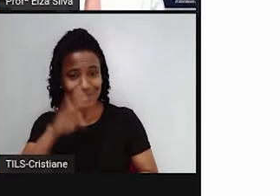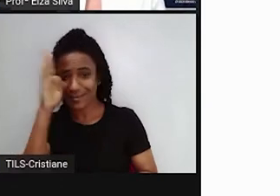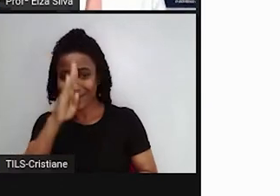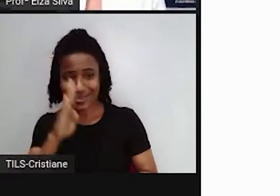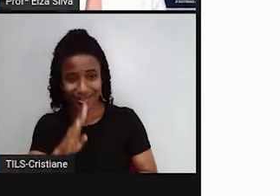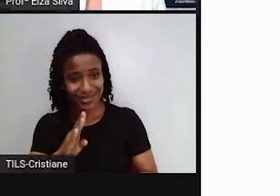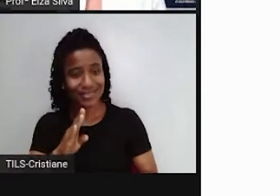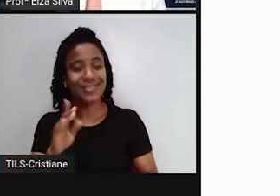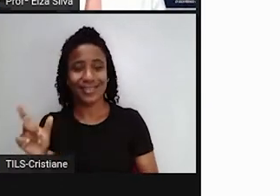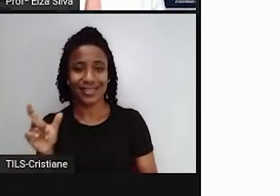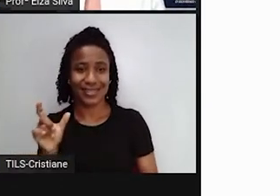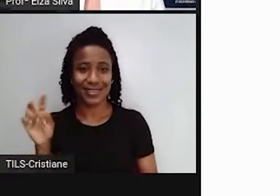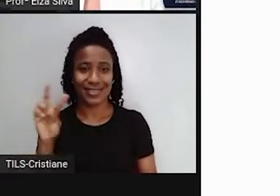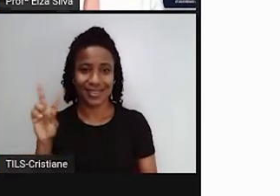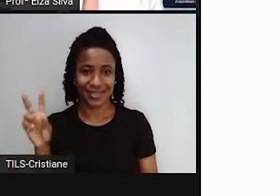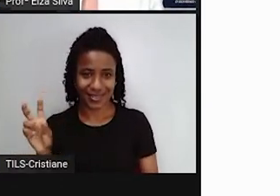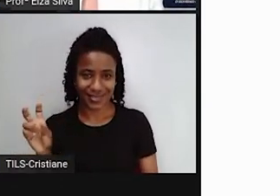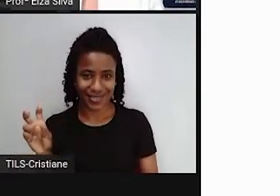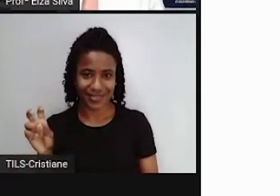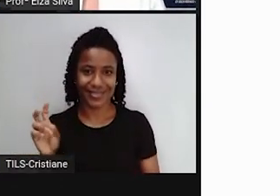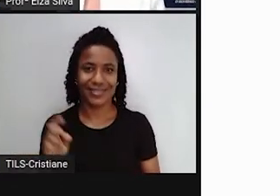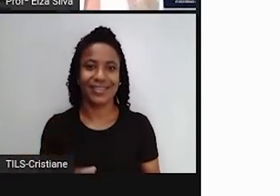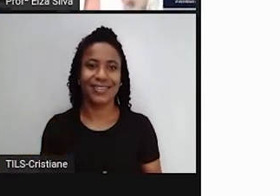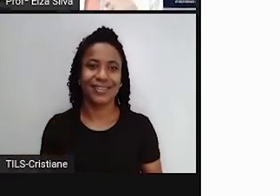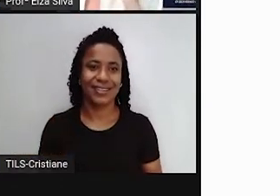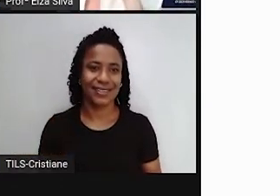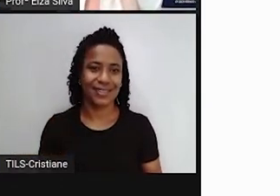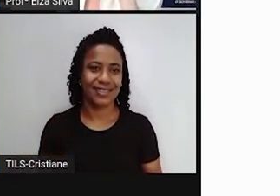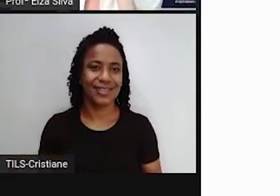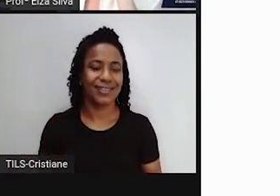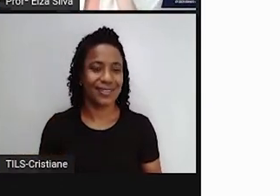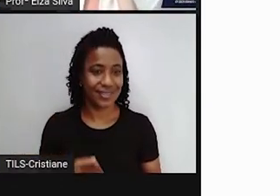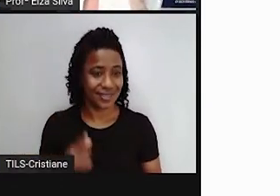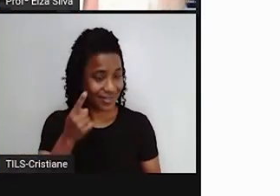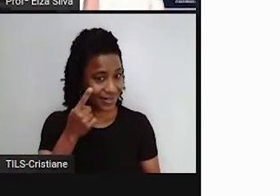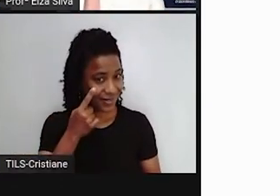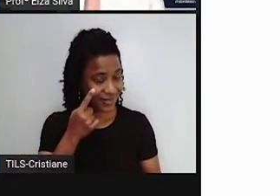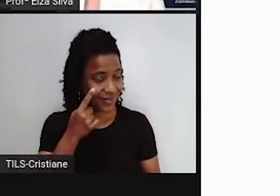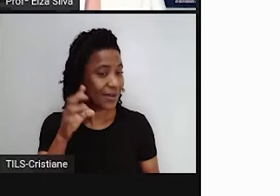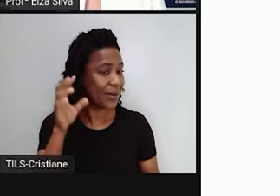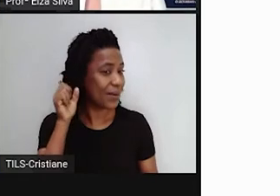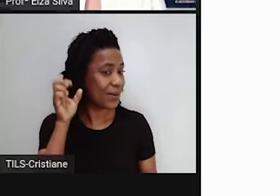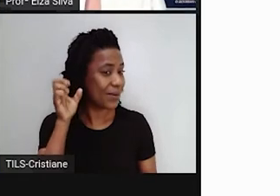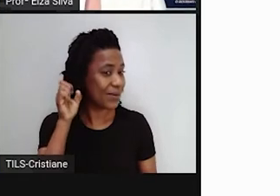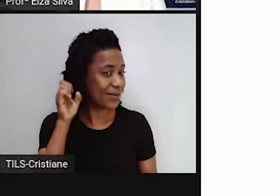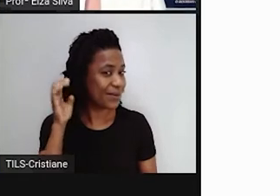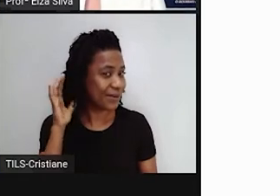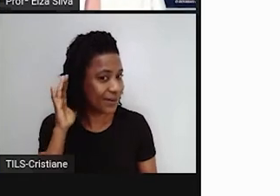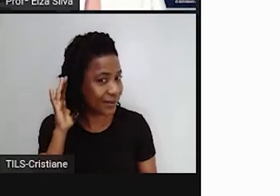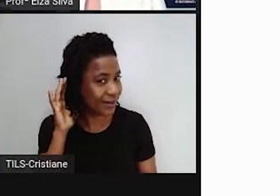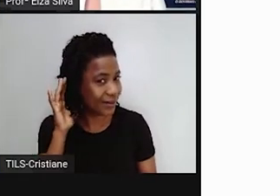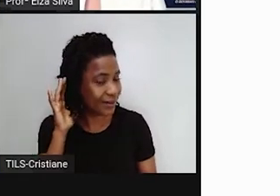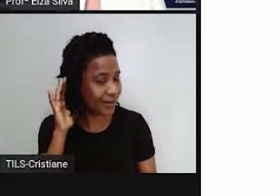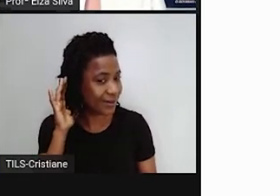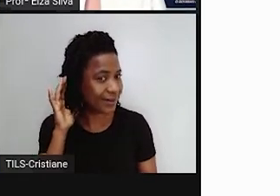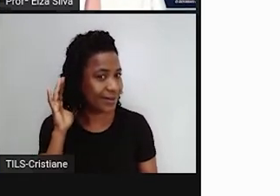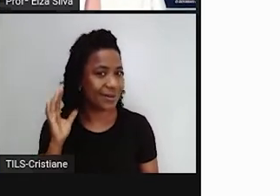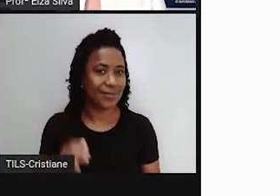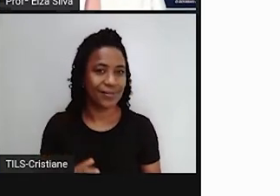Let's go. Next one. Listen, please. Vamos ouvir, por favor. Better late than